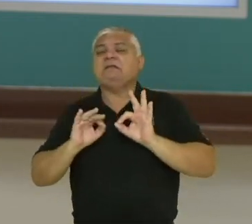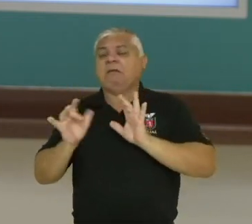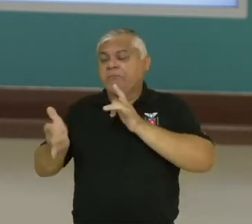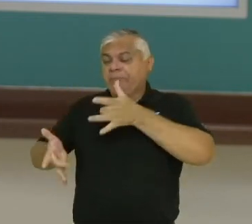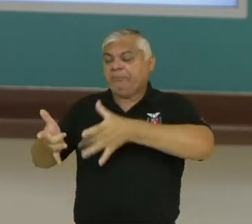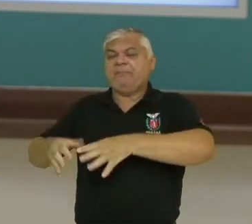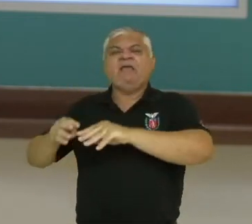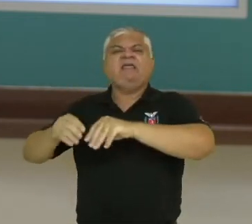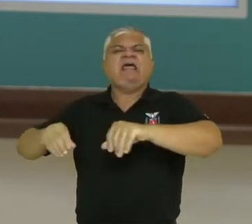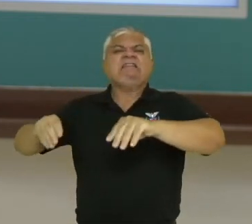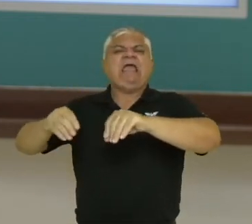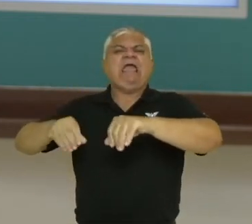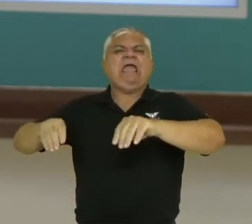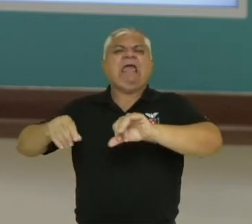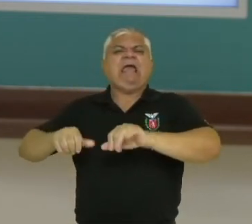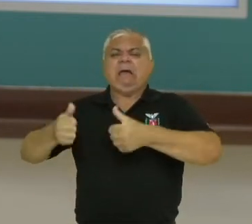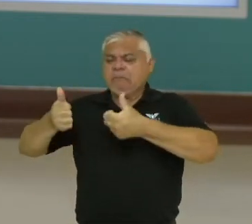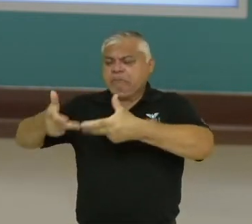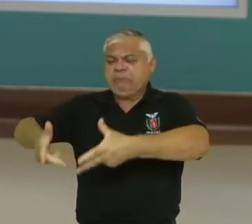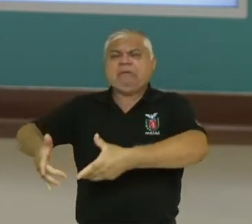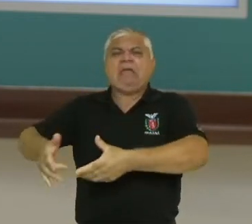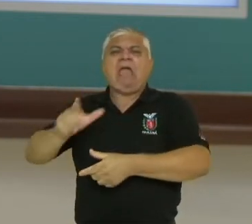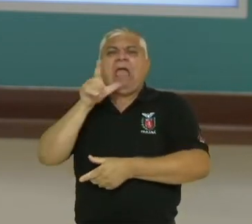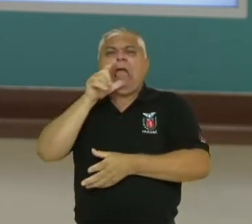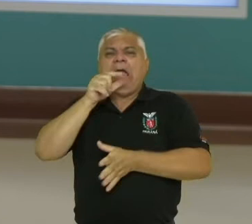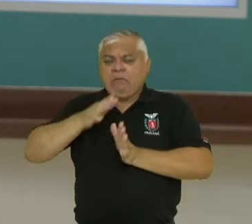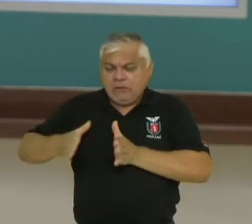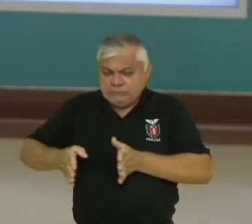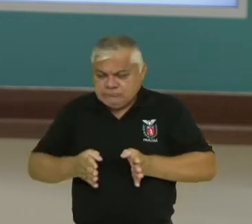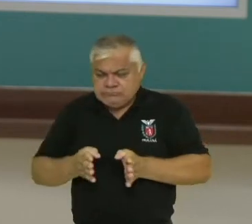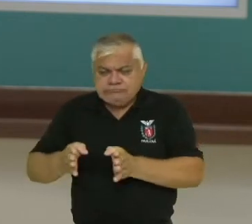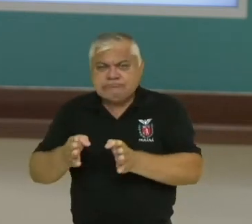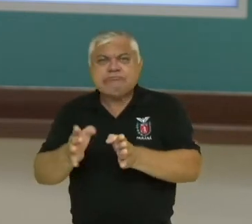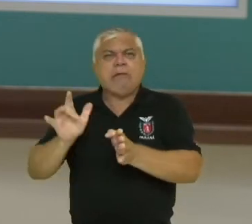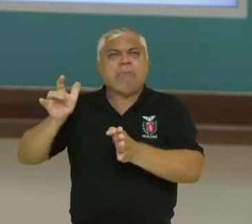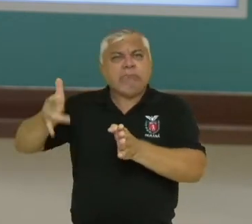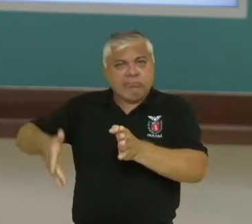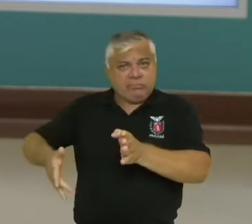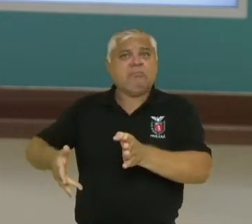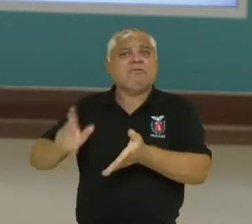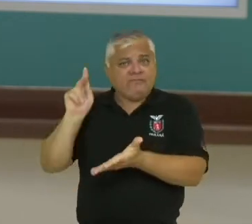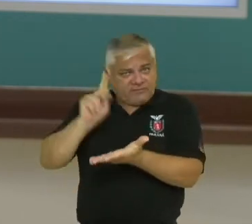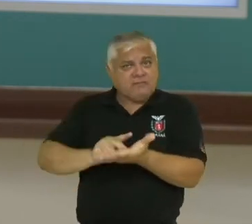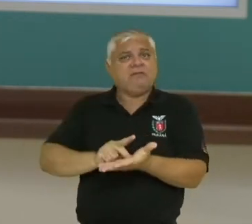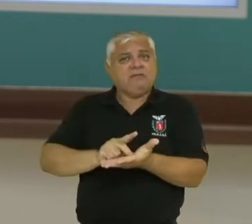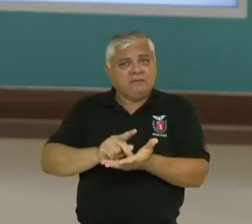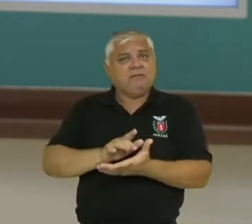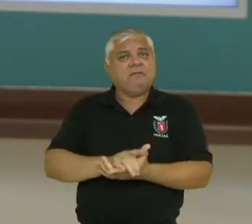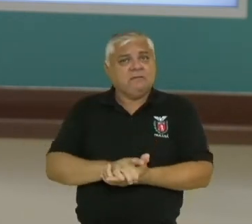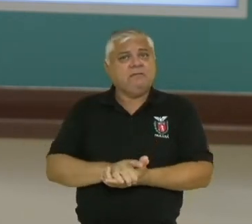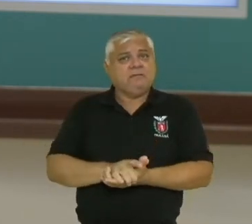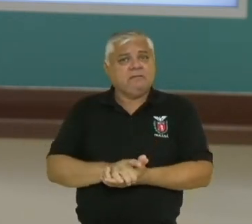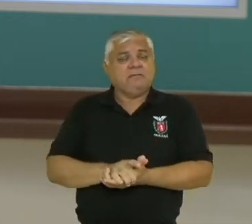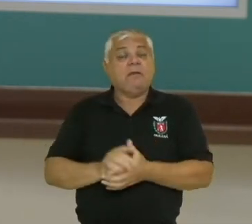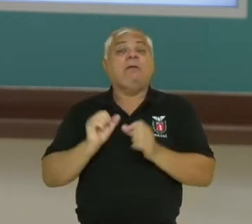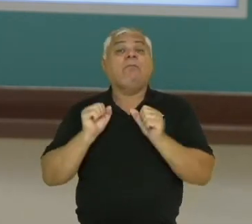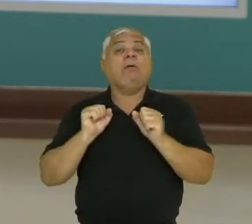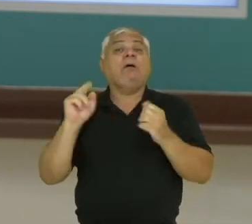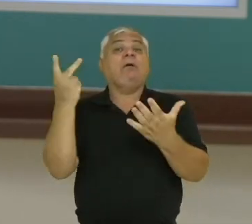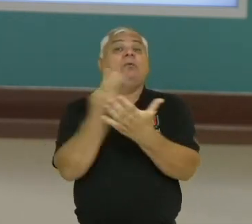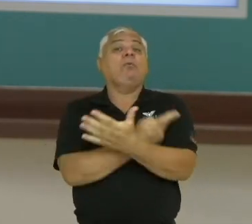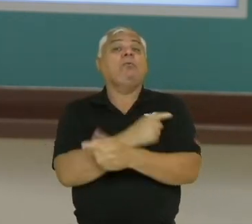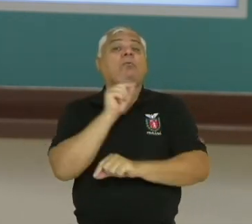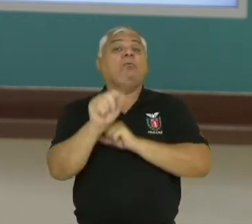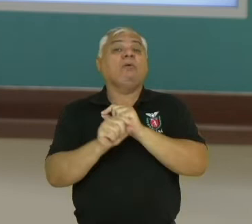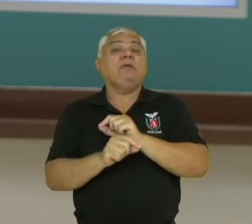defeca, faz o cocô perto de uma água. Verdade, parece estranho, mas acontece. Pode ser que essas bactérias